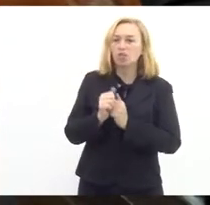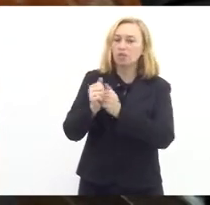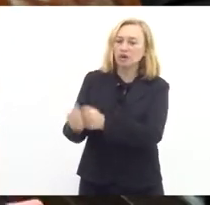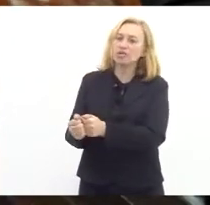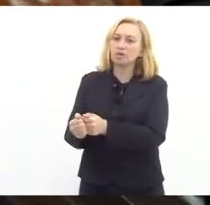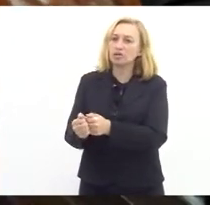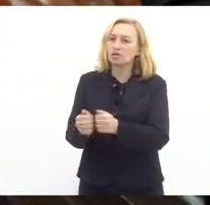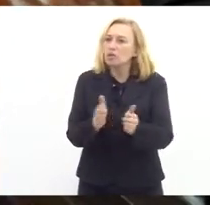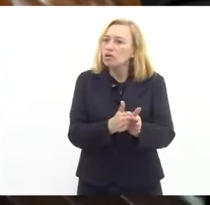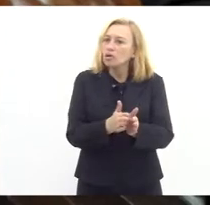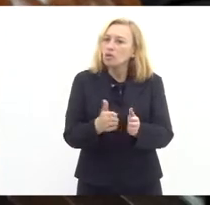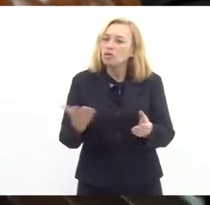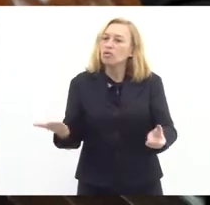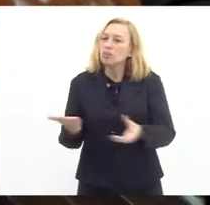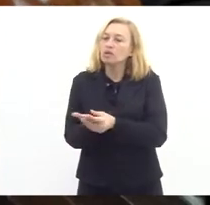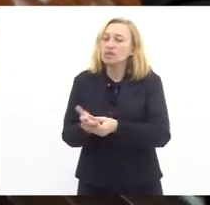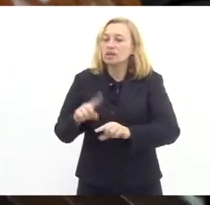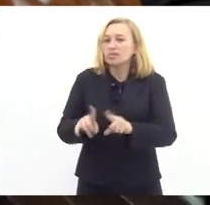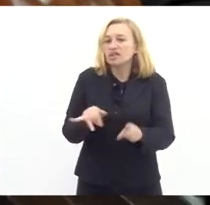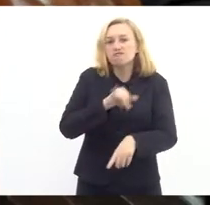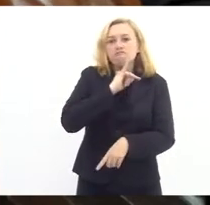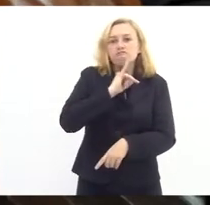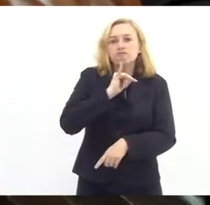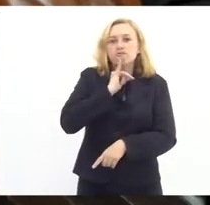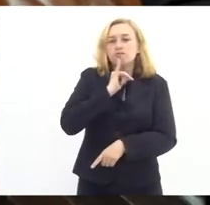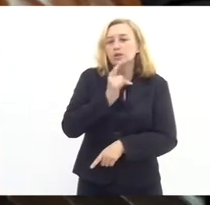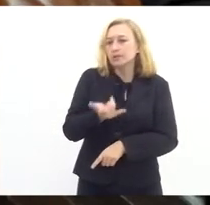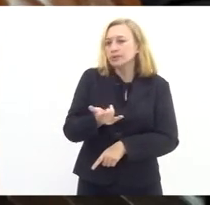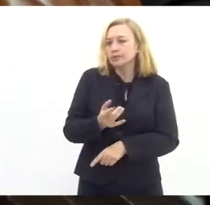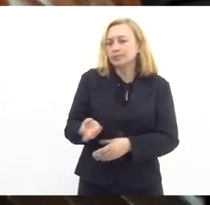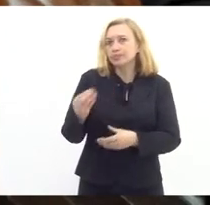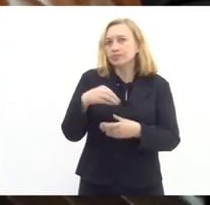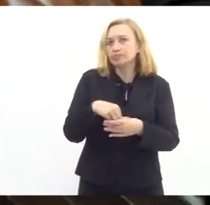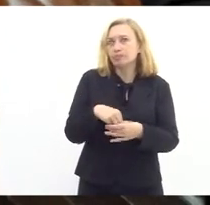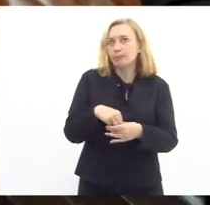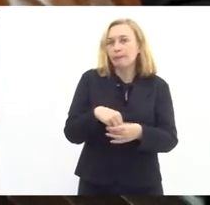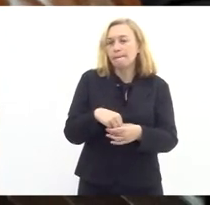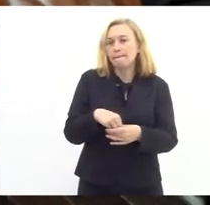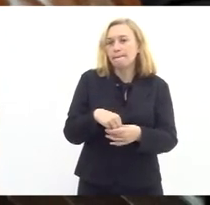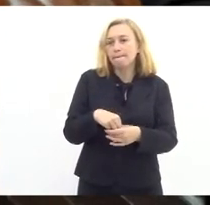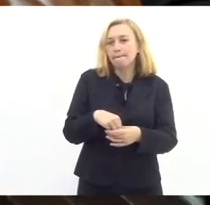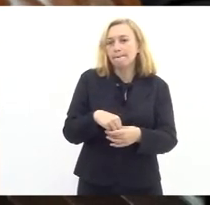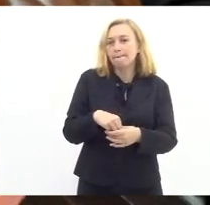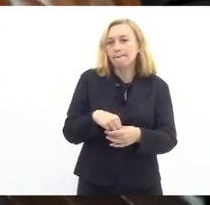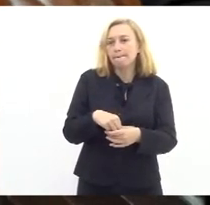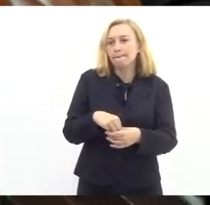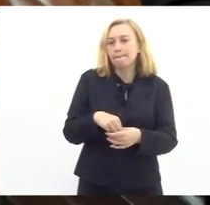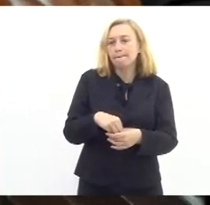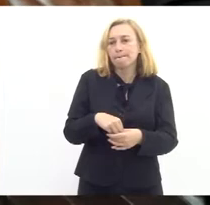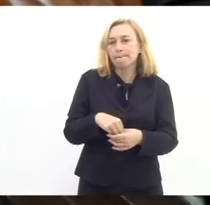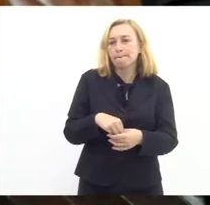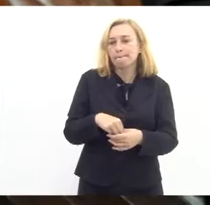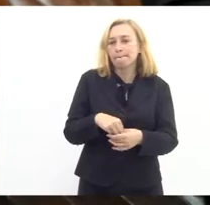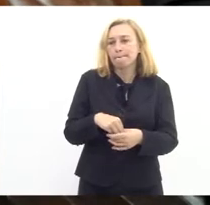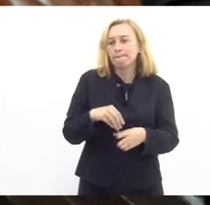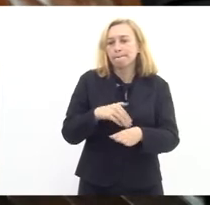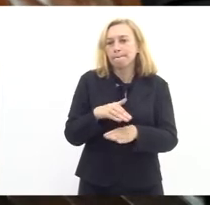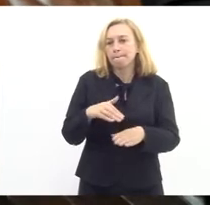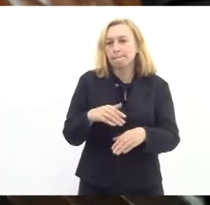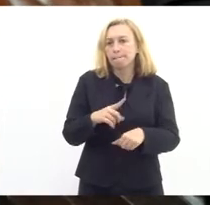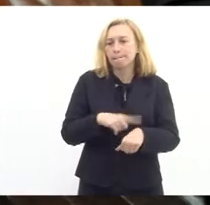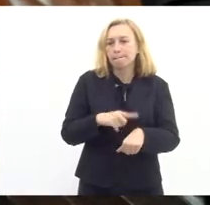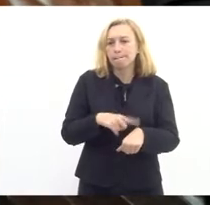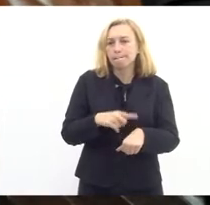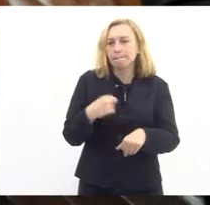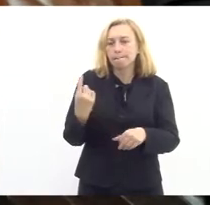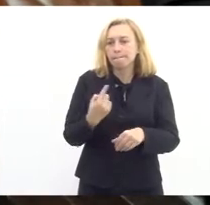processos, mas, infelizmente, dentro do arcabouço legal que a gente está envolvido hoje, a agência